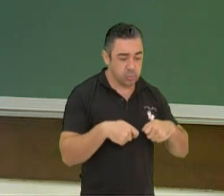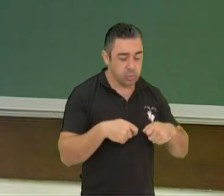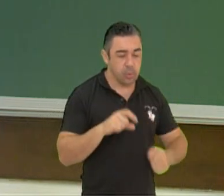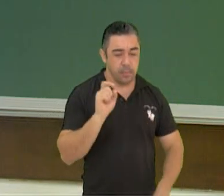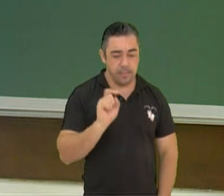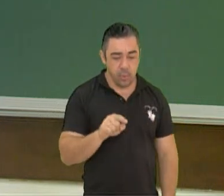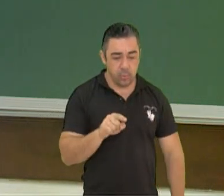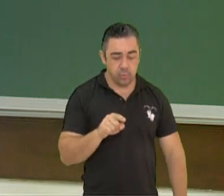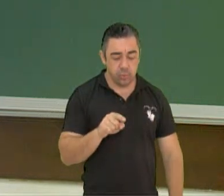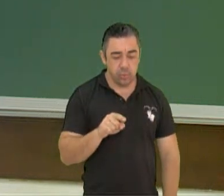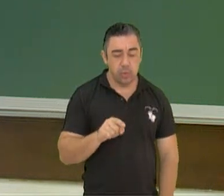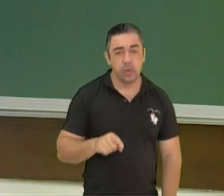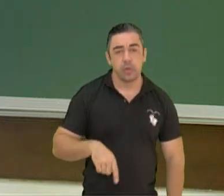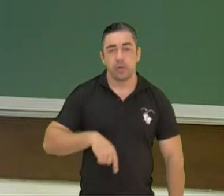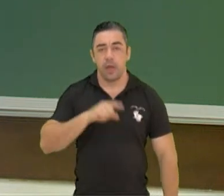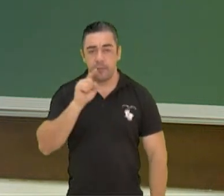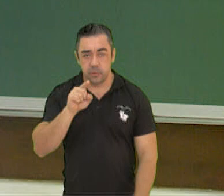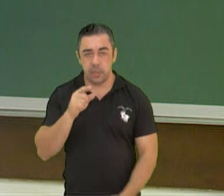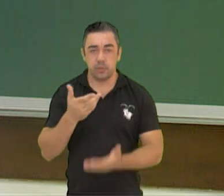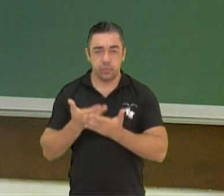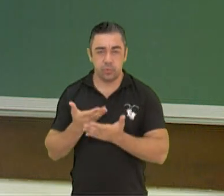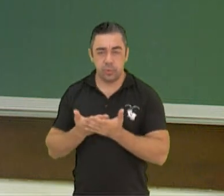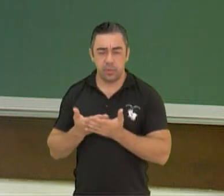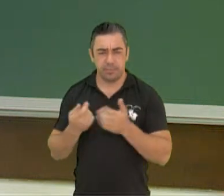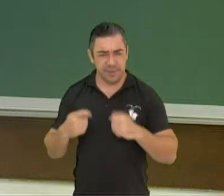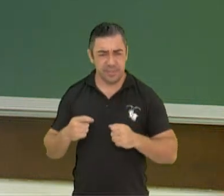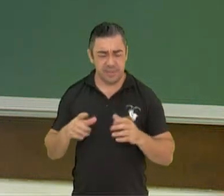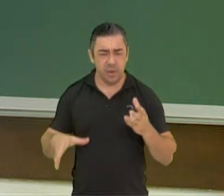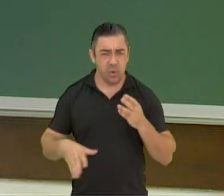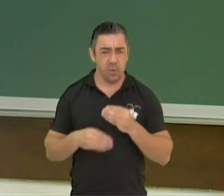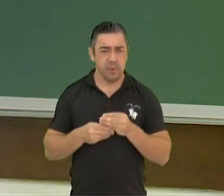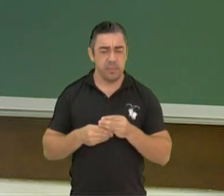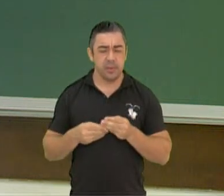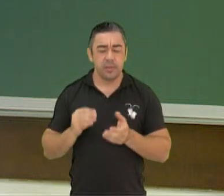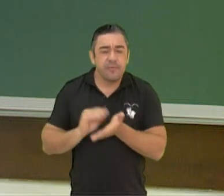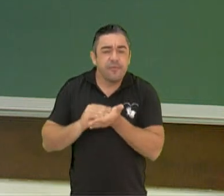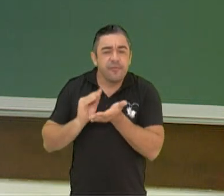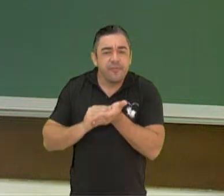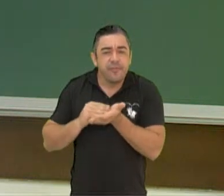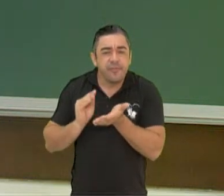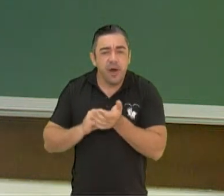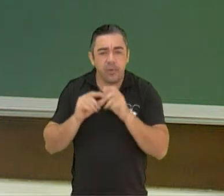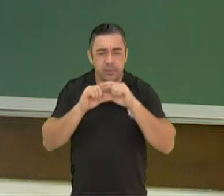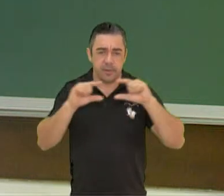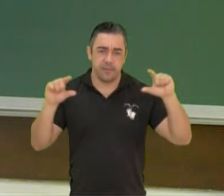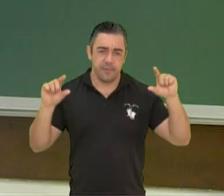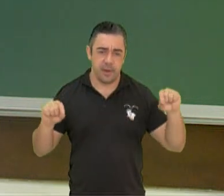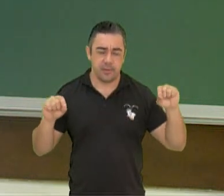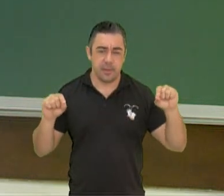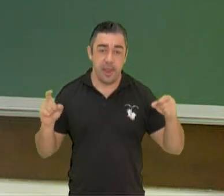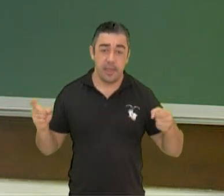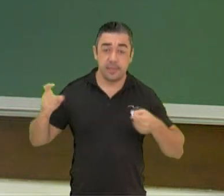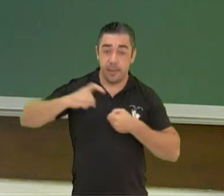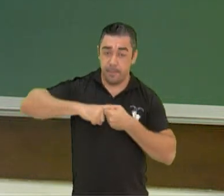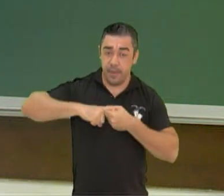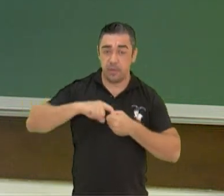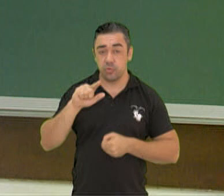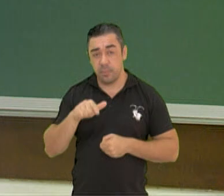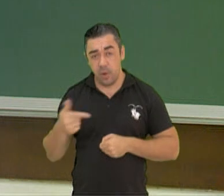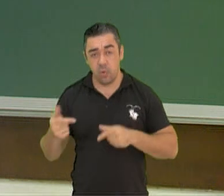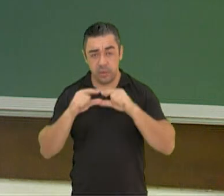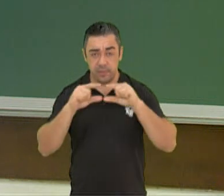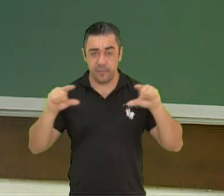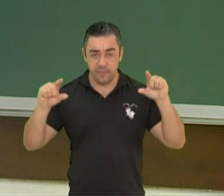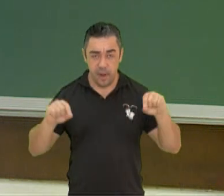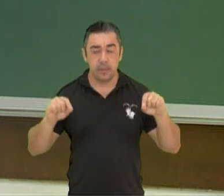professora? Aí, que você estude. Mas veja, está precisando de alguma coisa, está incompleta. Ela depende de uma outra oração para